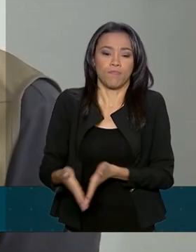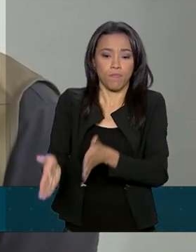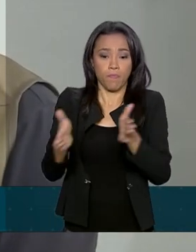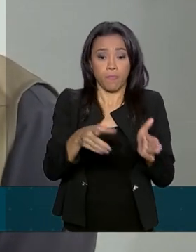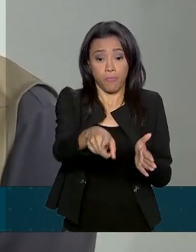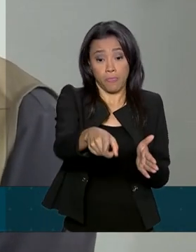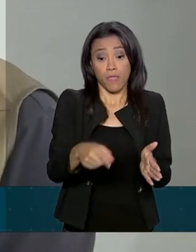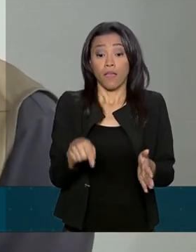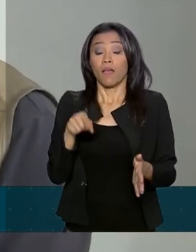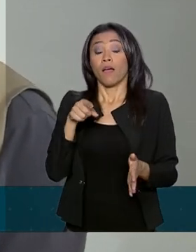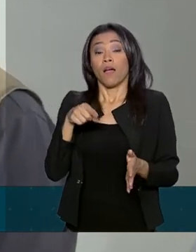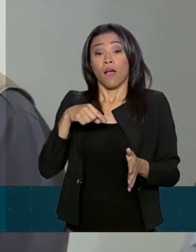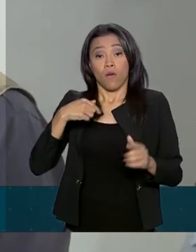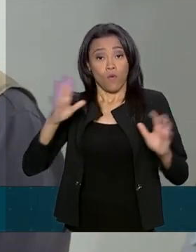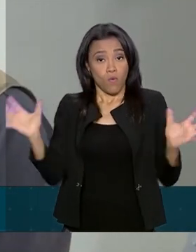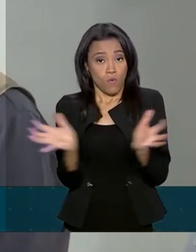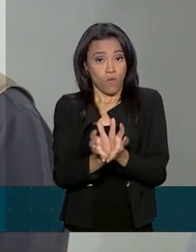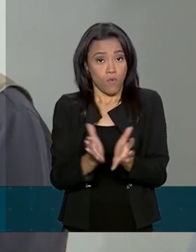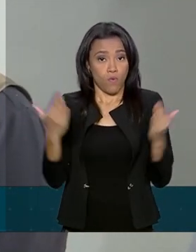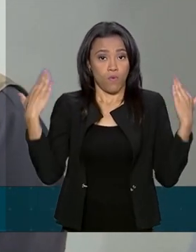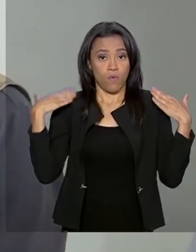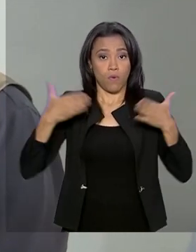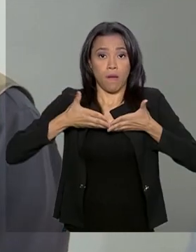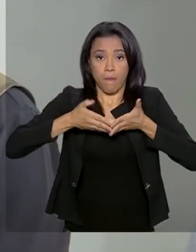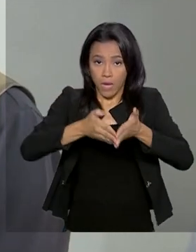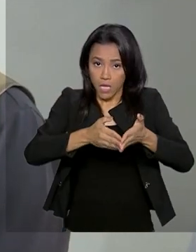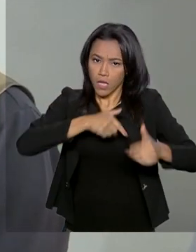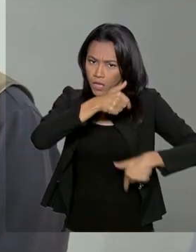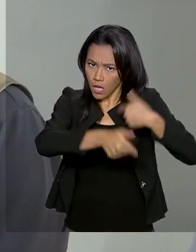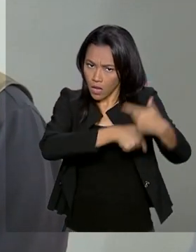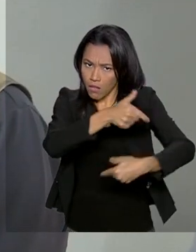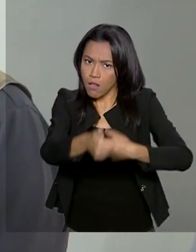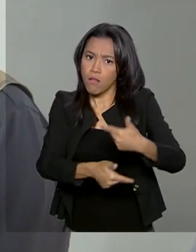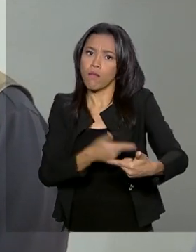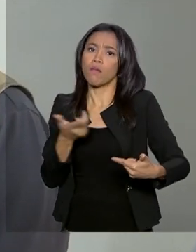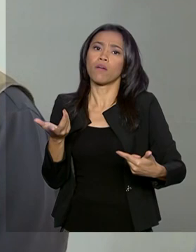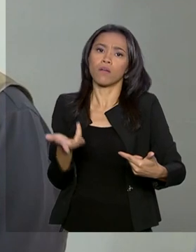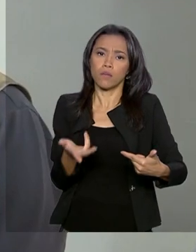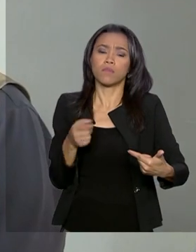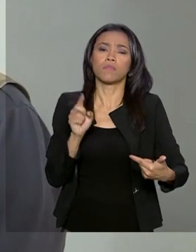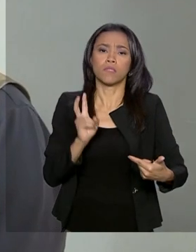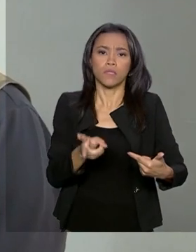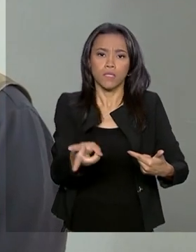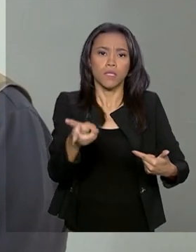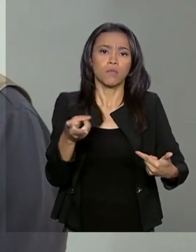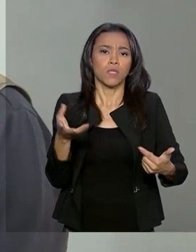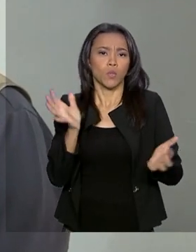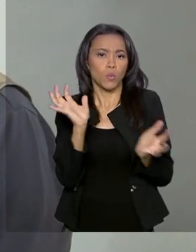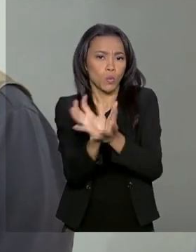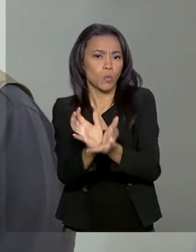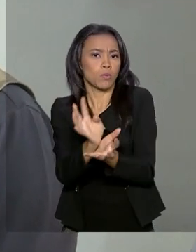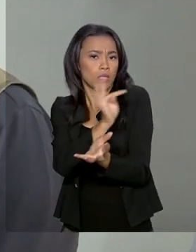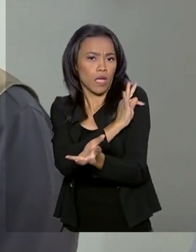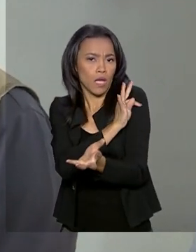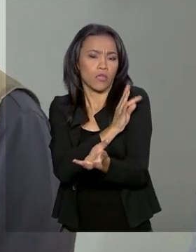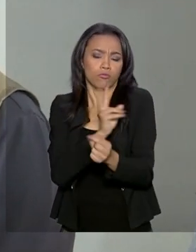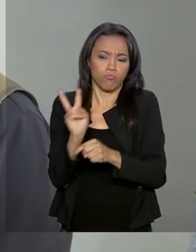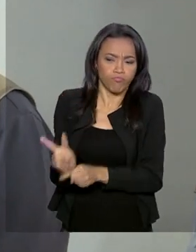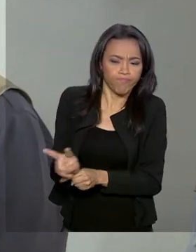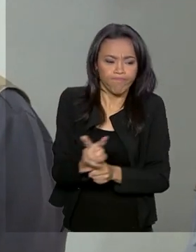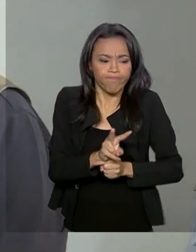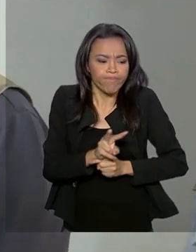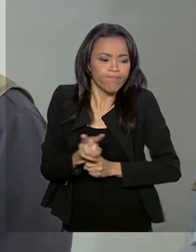dentro o sada nisso o efetivo possível os navios bucci ver com a parte técnica possível fazendo